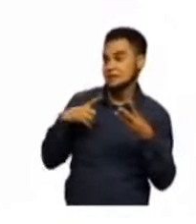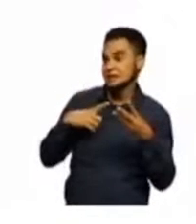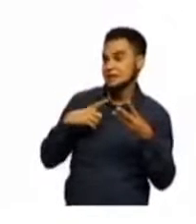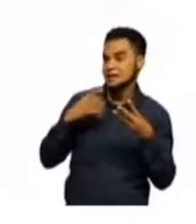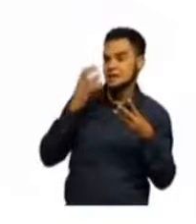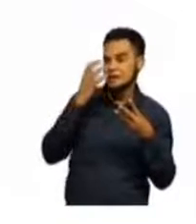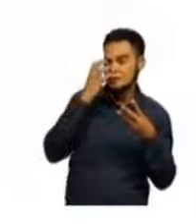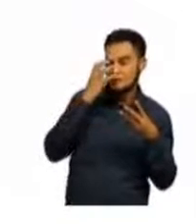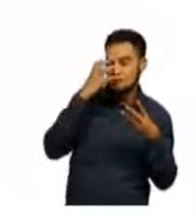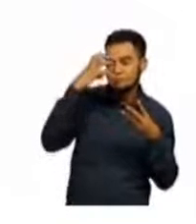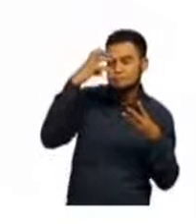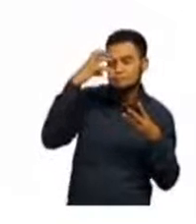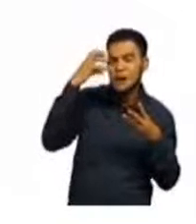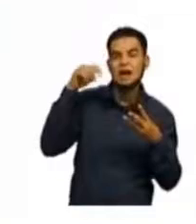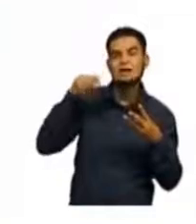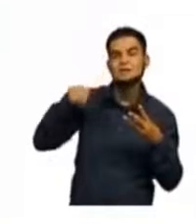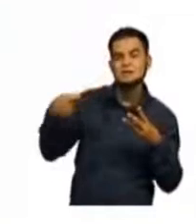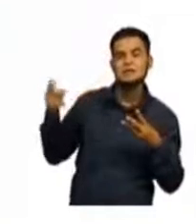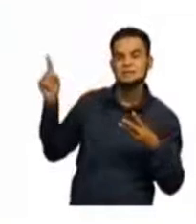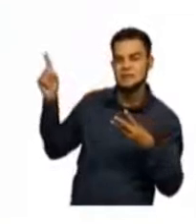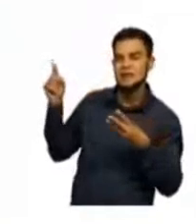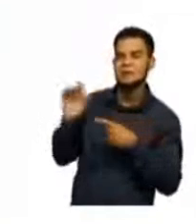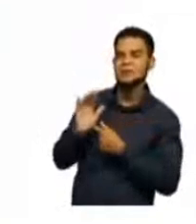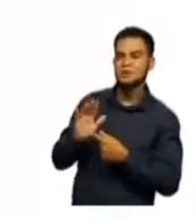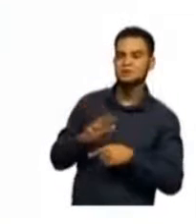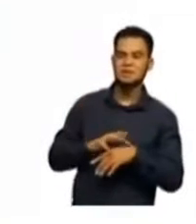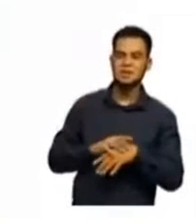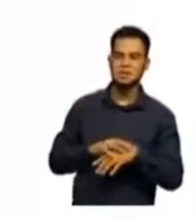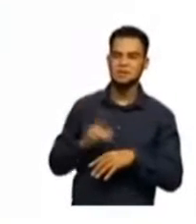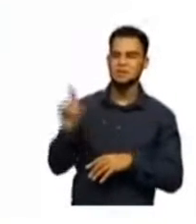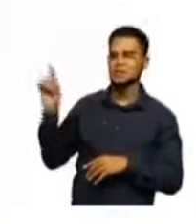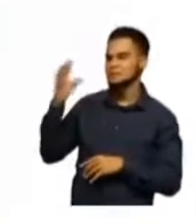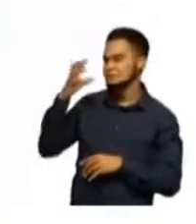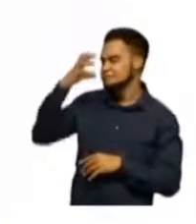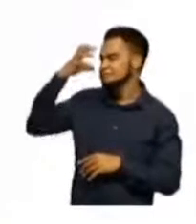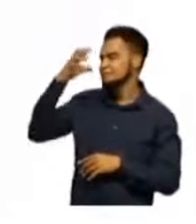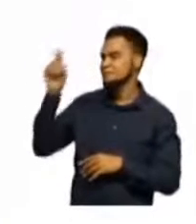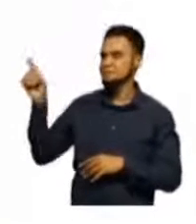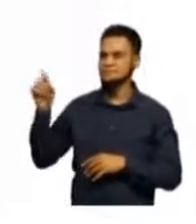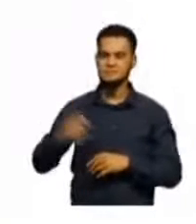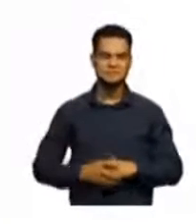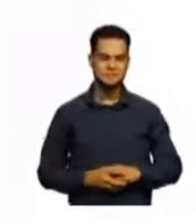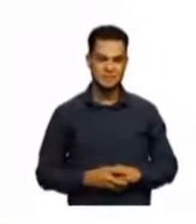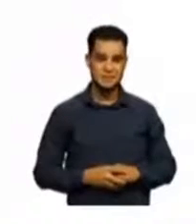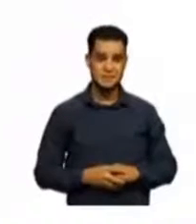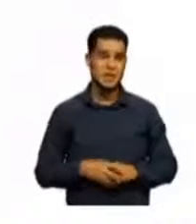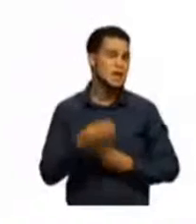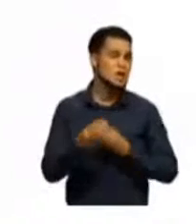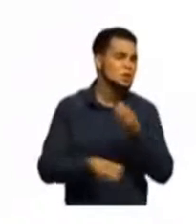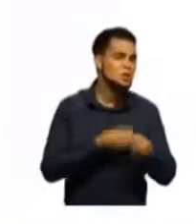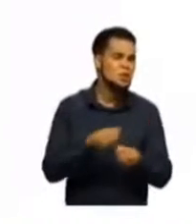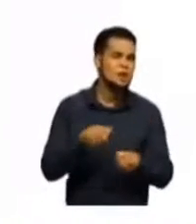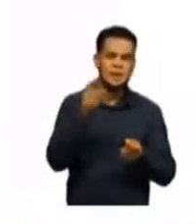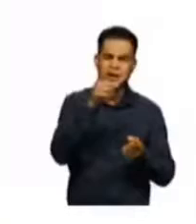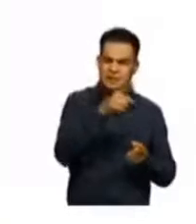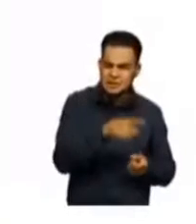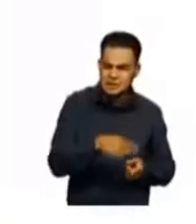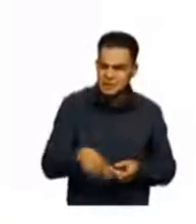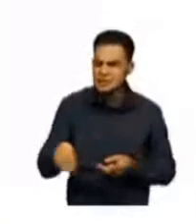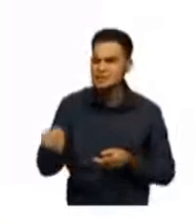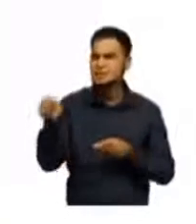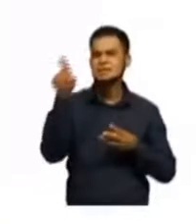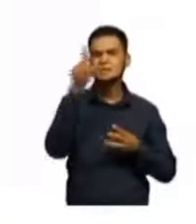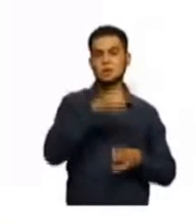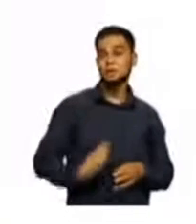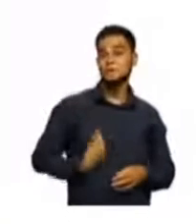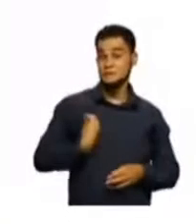vai caracterizar a doença. Que então a gente tem um ciclo de vida do barbeiro para a gente estar entendendo, né, do tripanossoma para